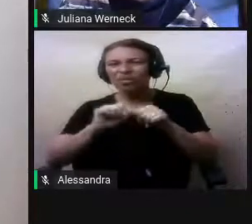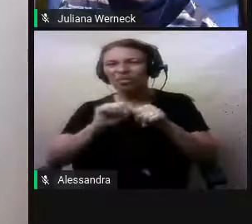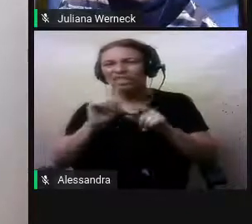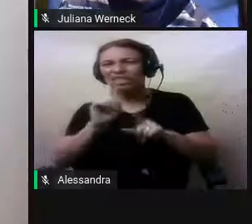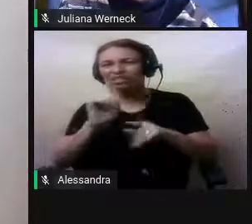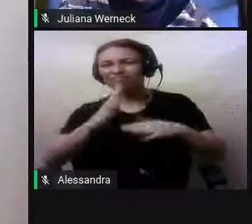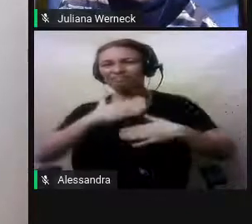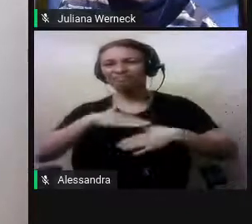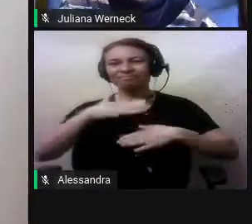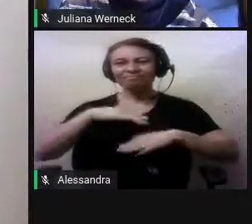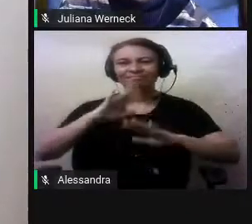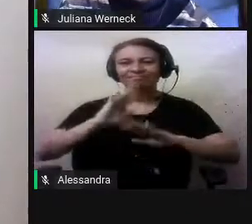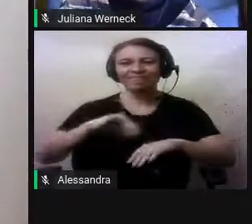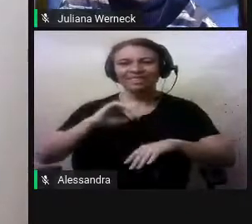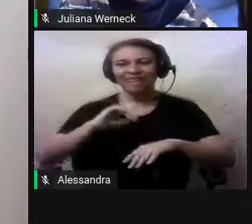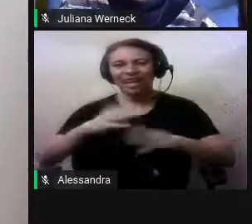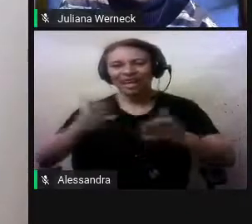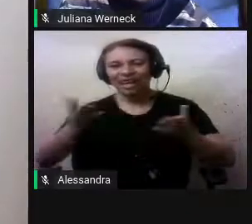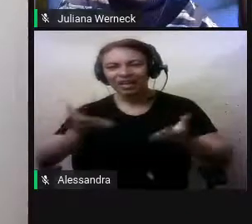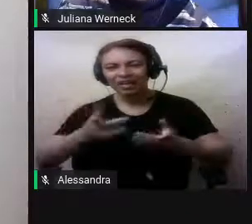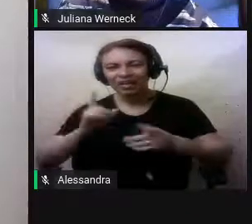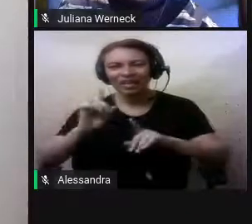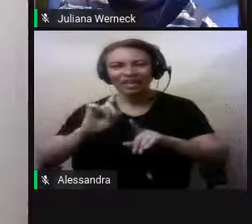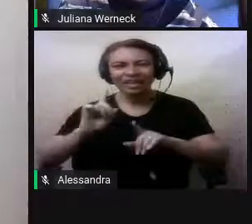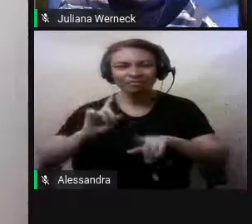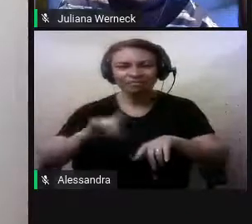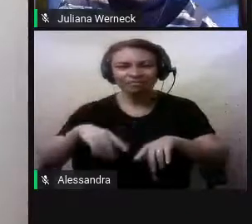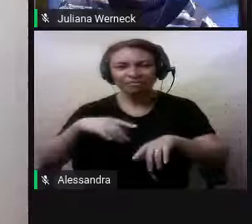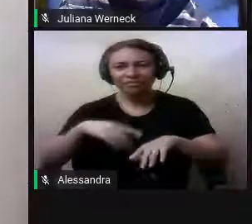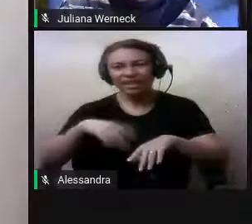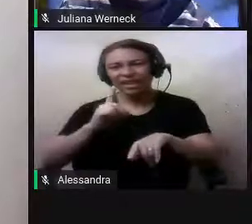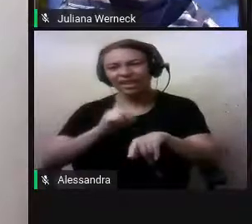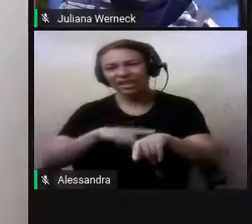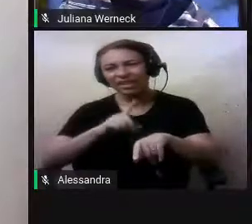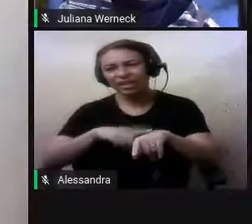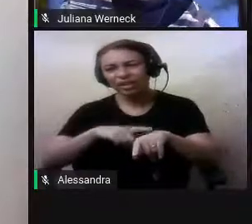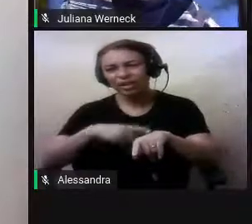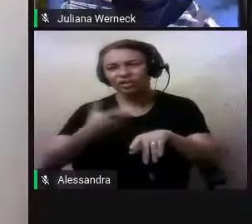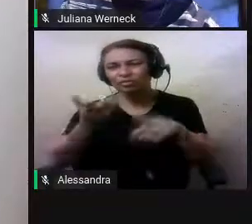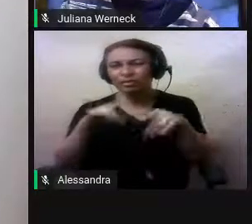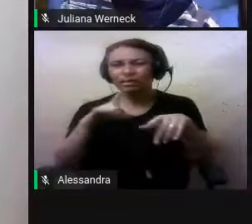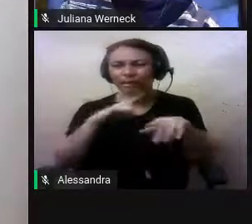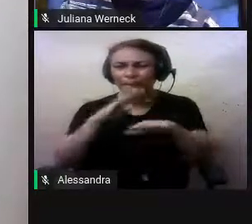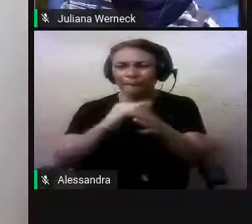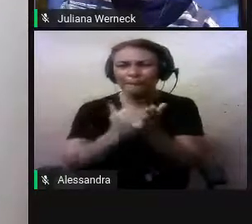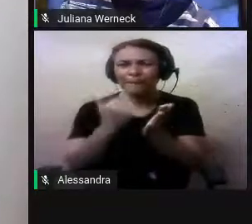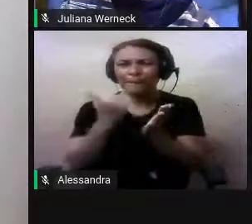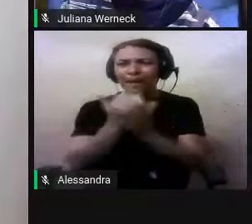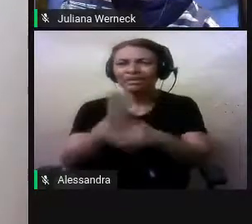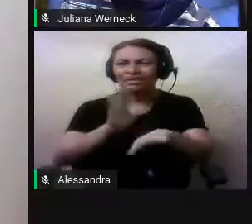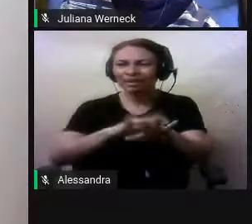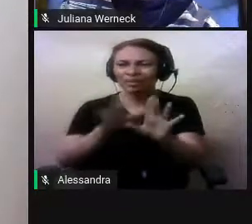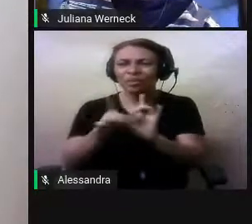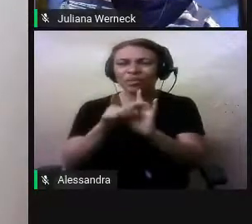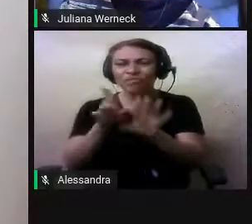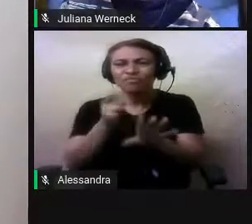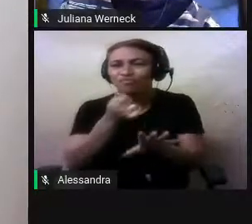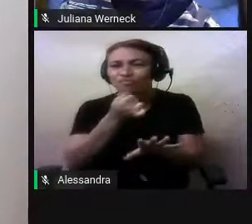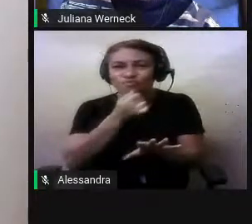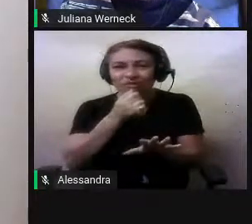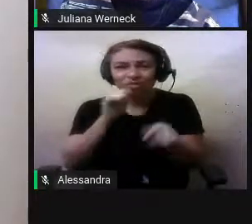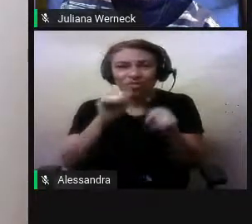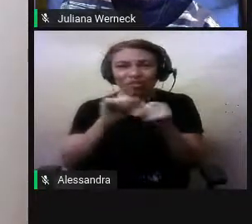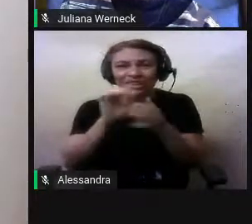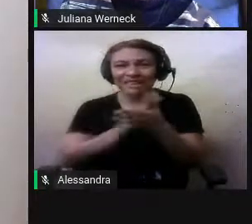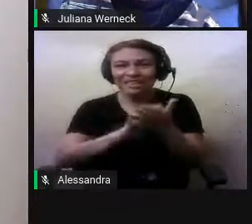fazendo? Nossa, né, agora que esse tempo a gente tem mais tempo livre, por que eu ainda não estou fazendo isso?